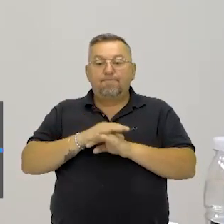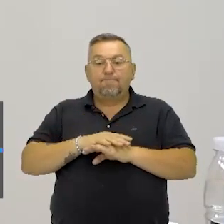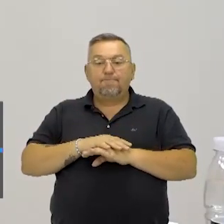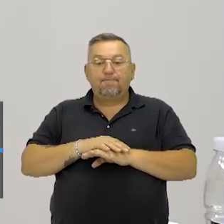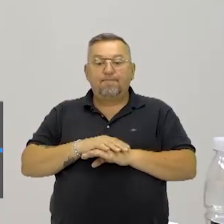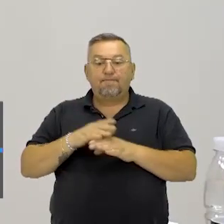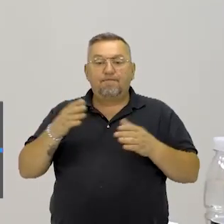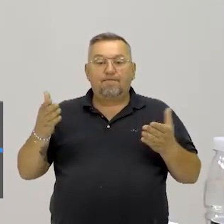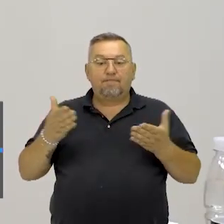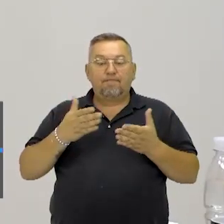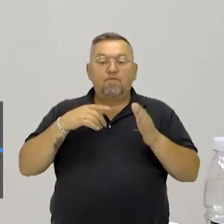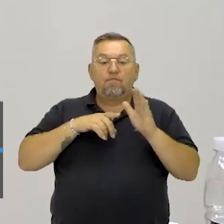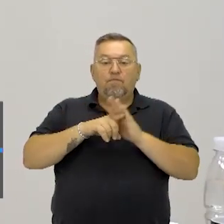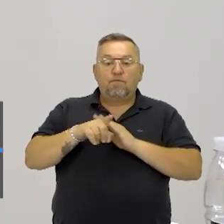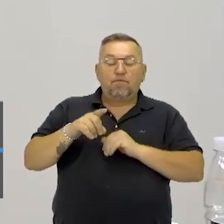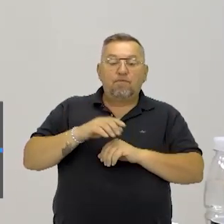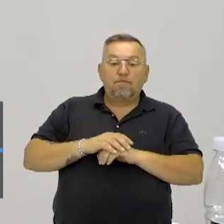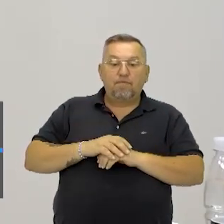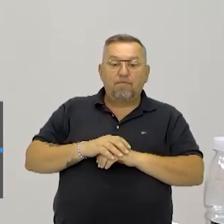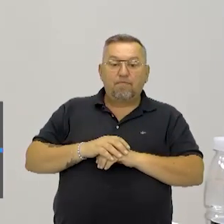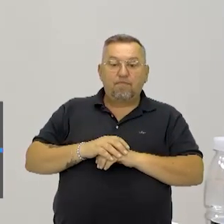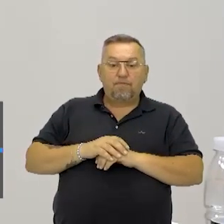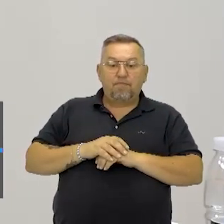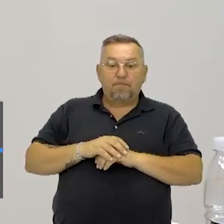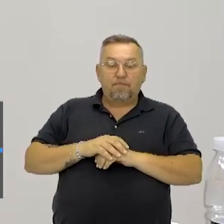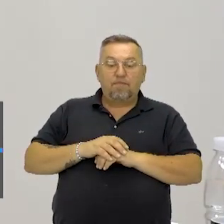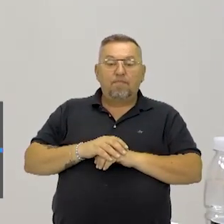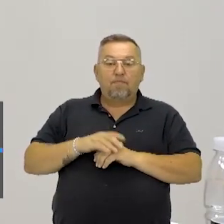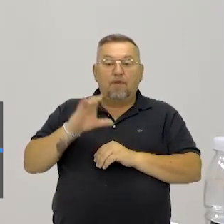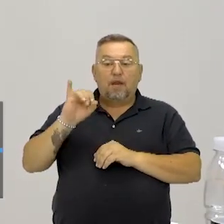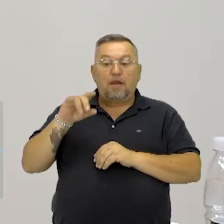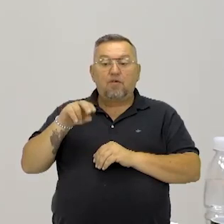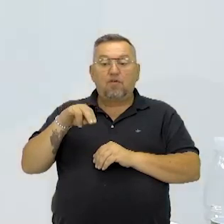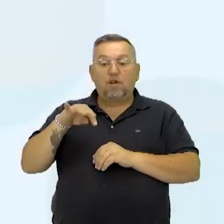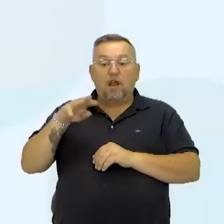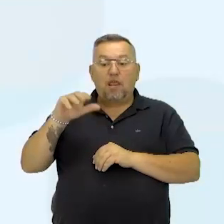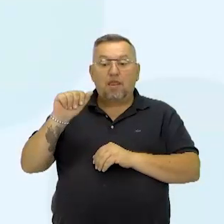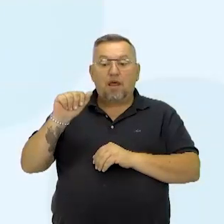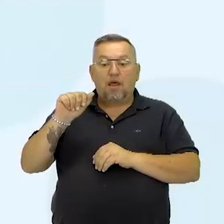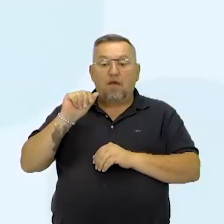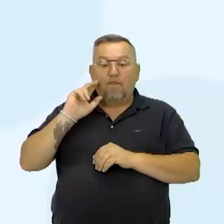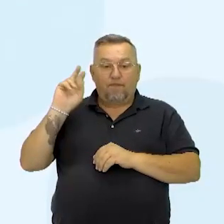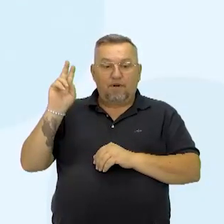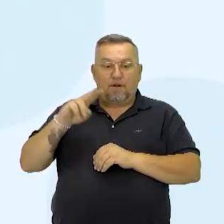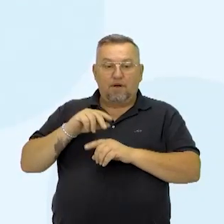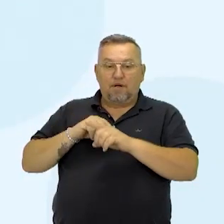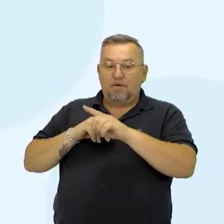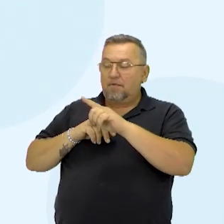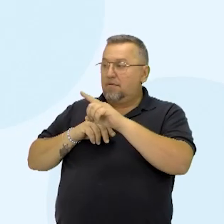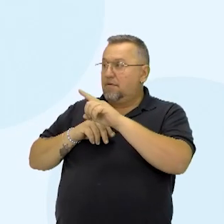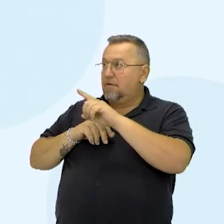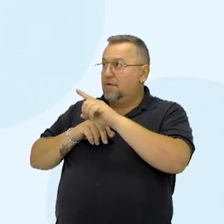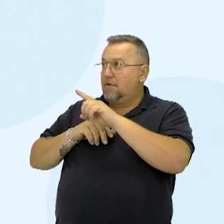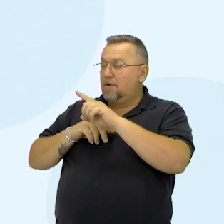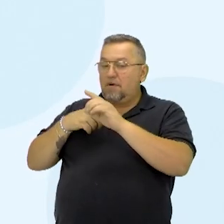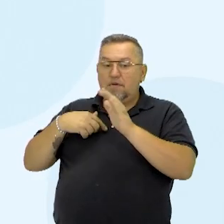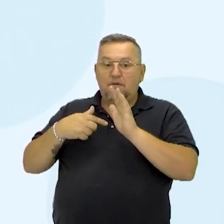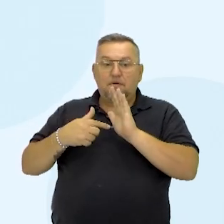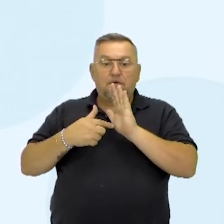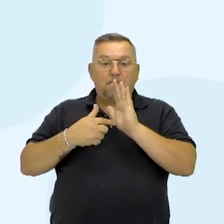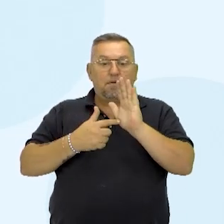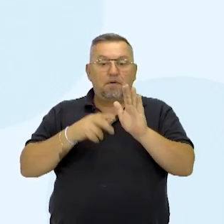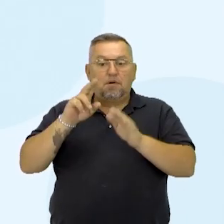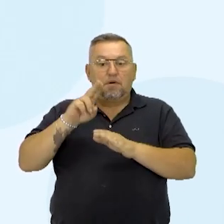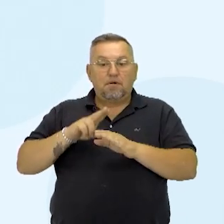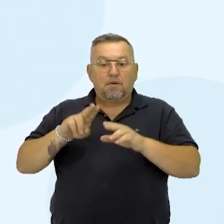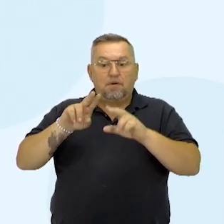bem? Agora a próxima questão, sobre a citação indireta. Então vamos lá, citação indireta. Ela deve aparecer marcada com o